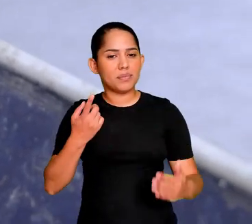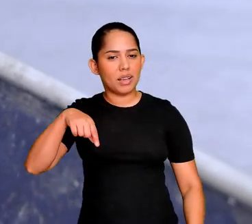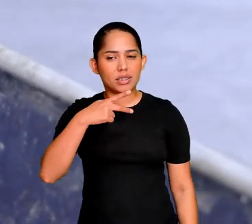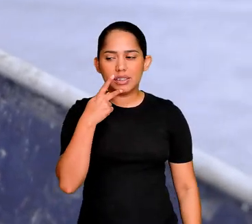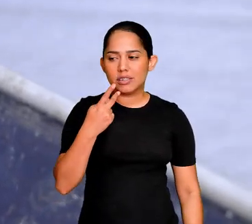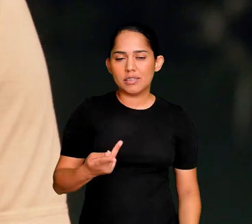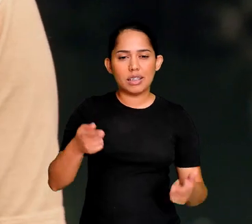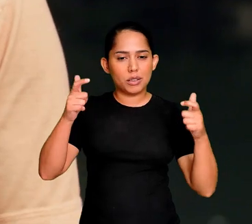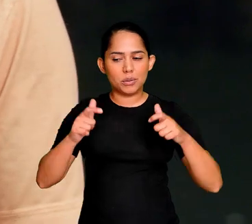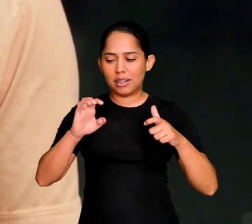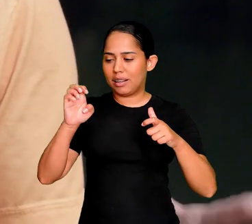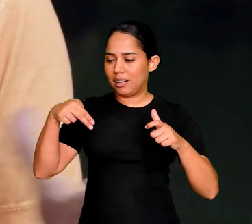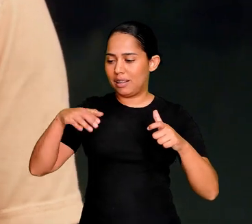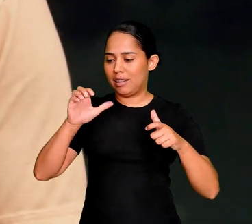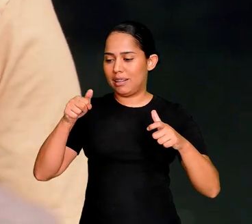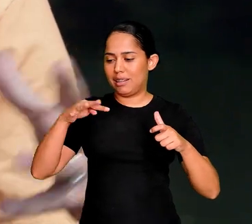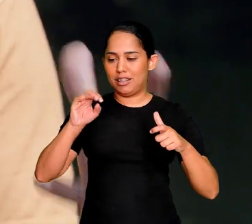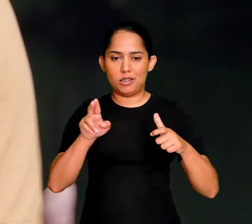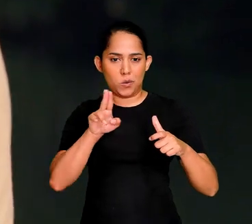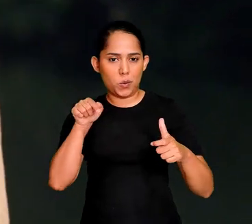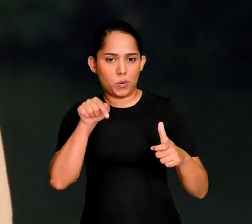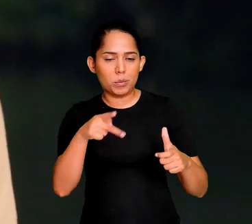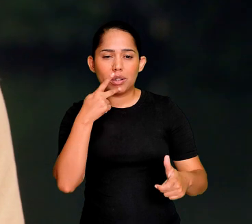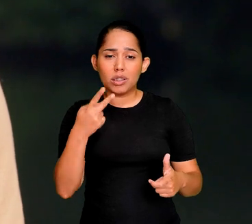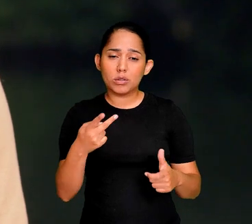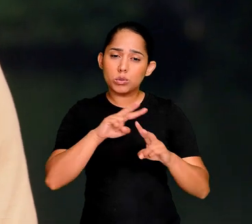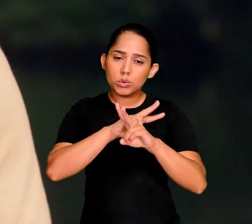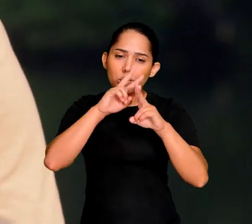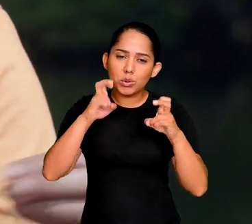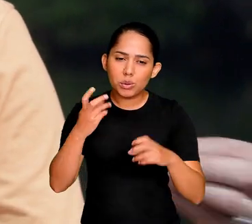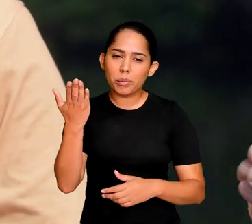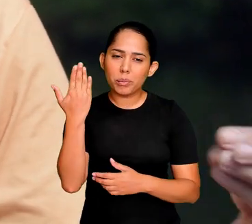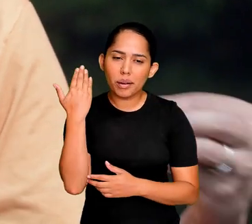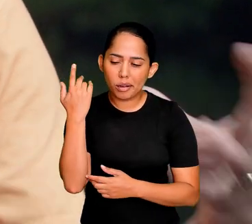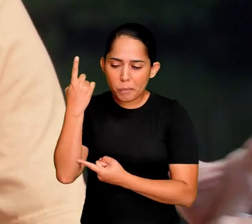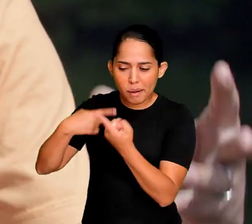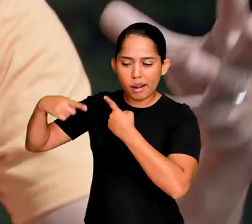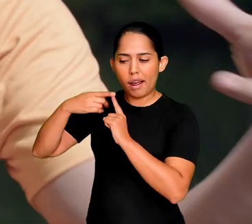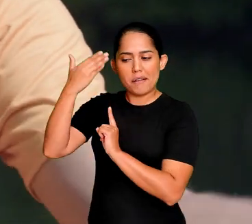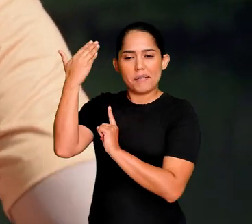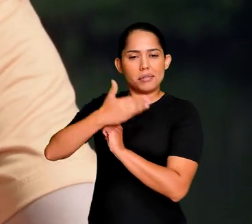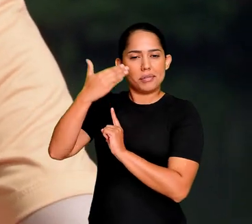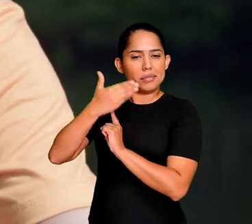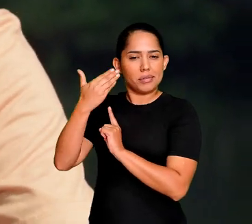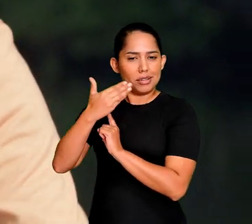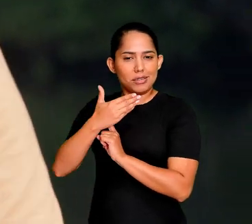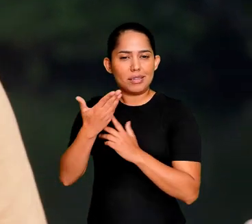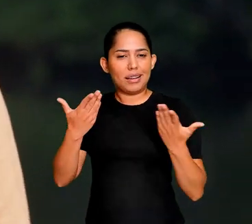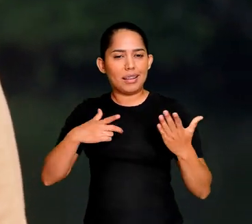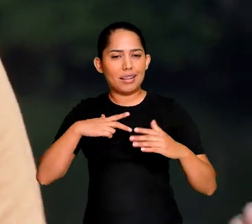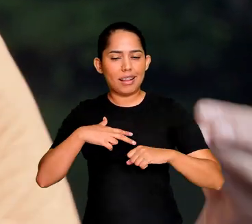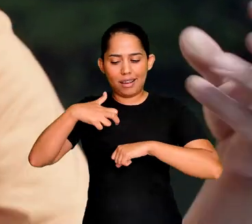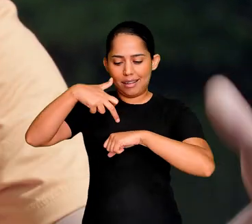Quando a gente fala de encanto, a gente está falando dos seres elementares, dos seres invisíveis, que são chamados de